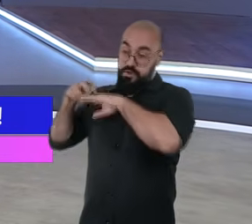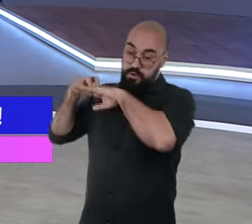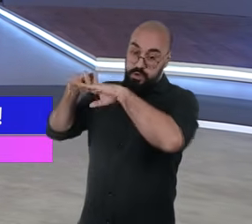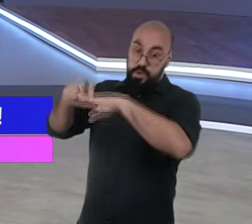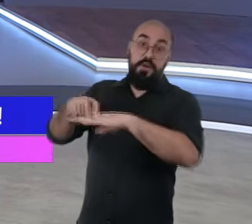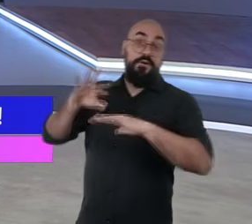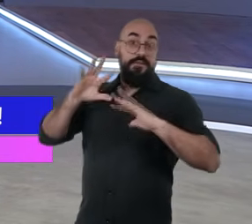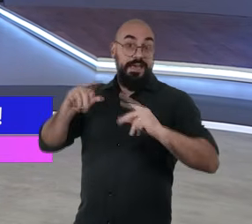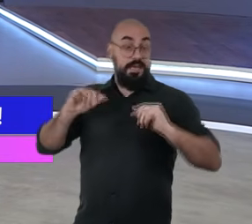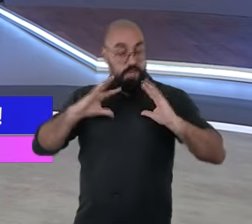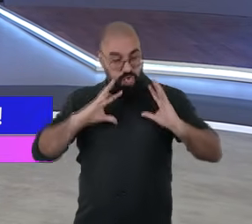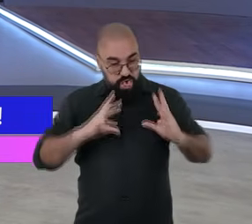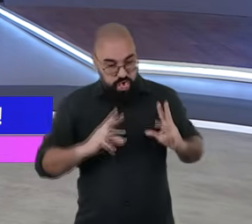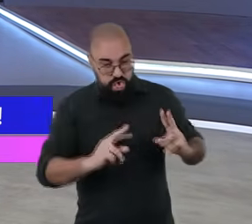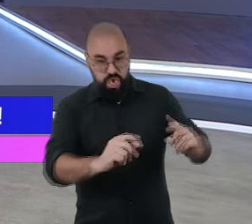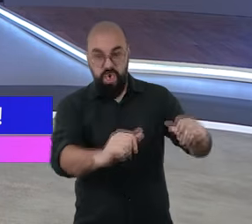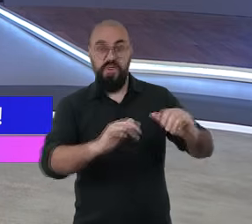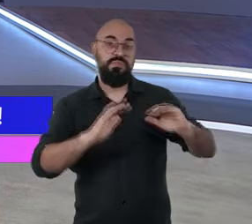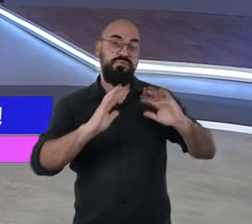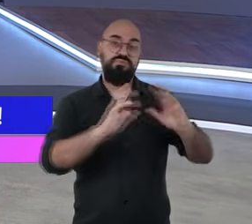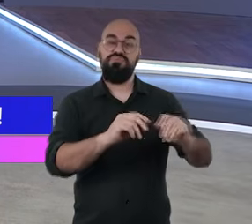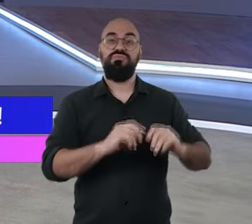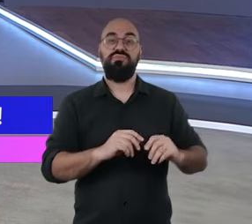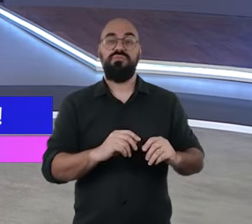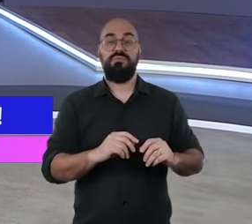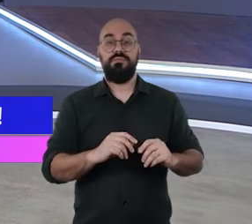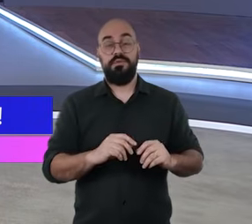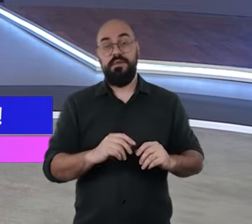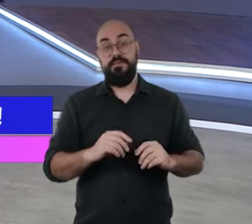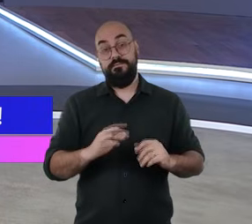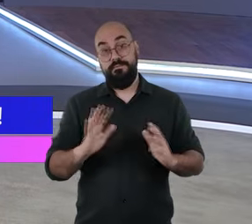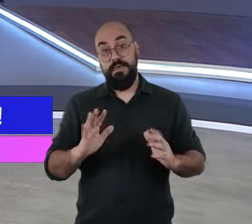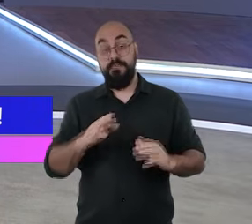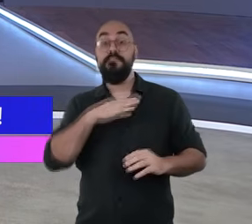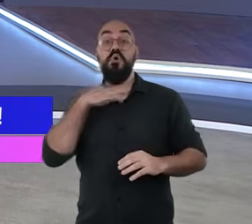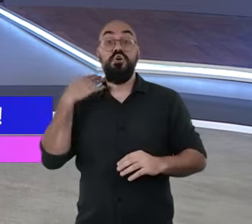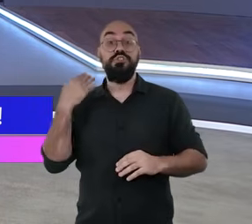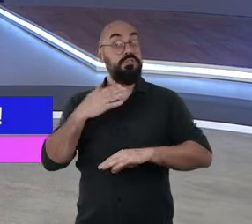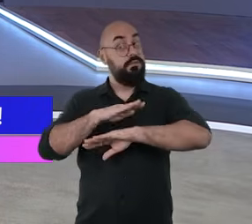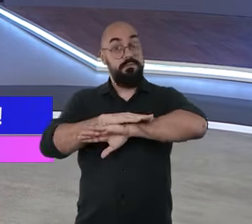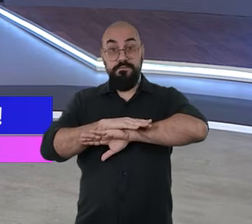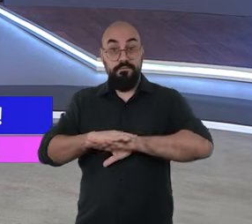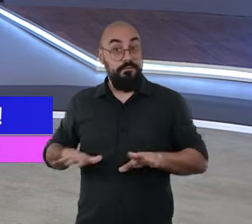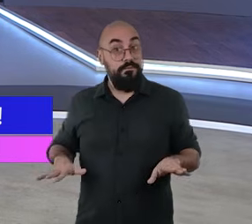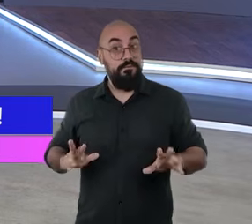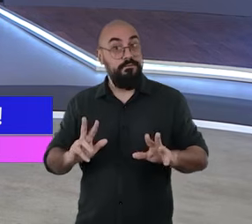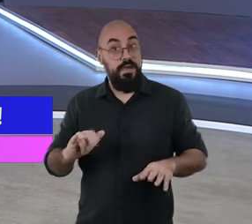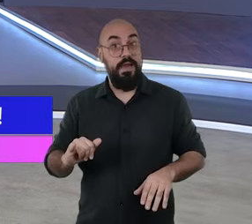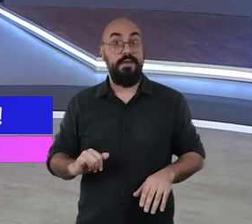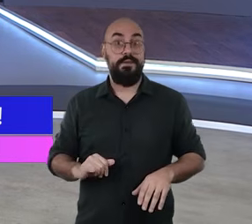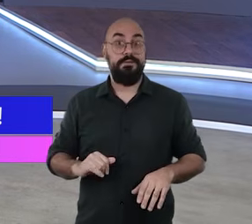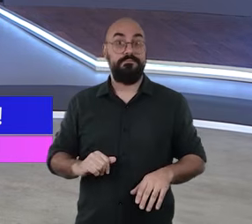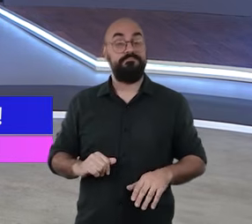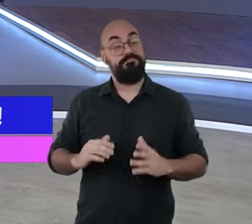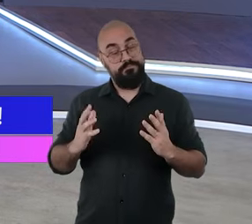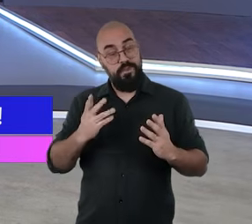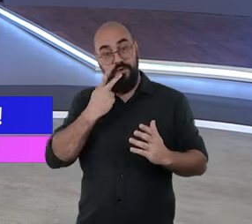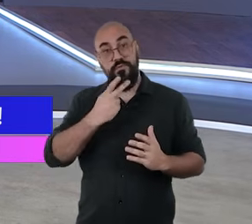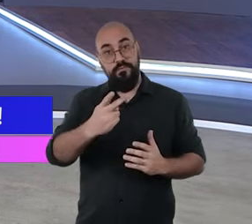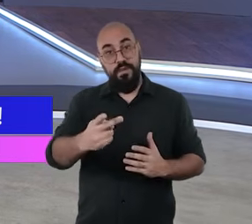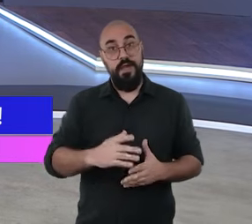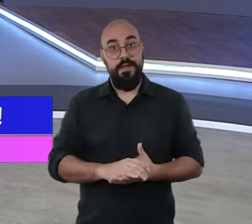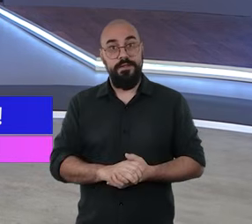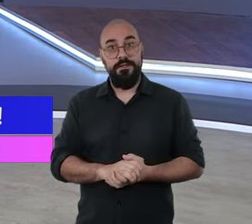para destruir para sempre o nosso último inimigo, que é a morte. A morte morrerá, assim eu posso